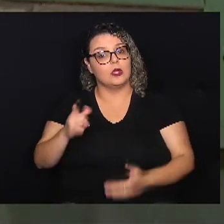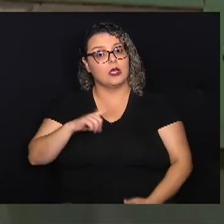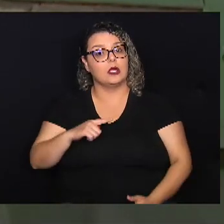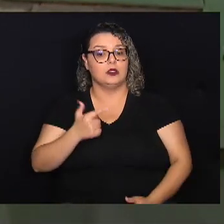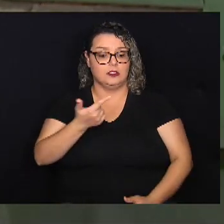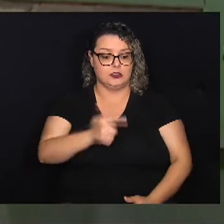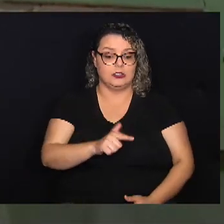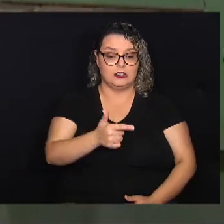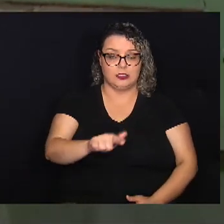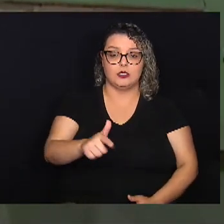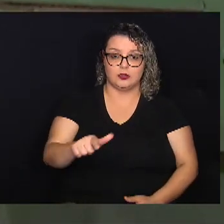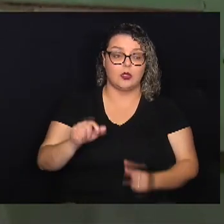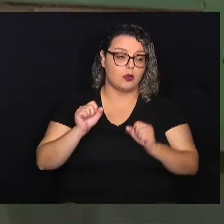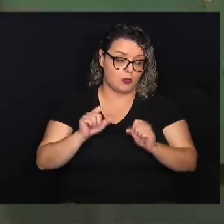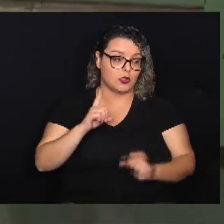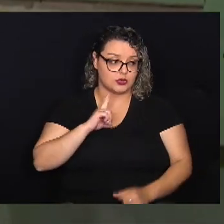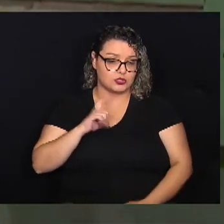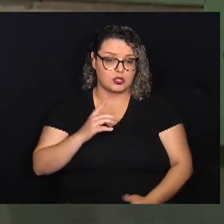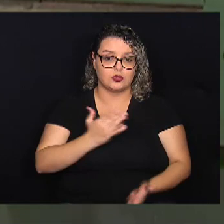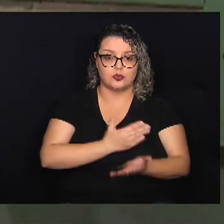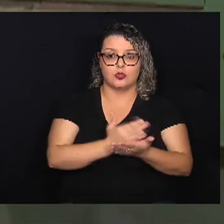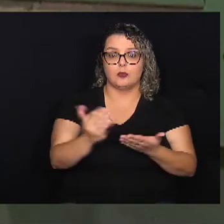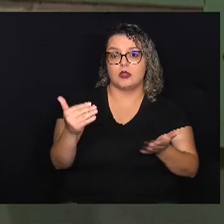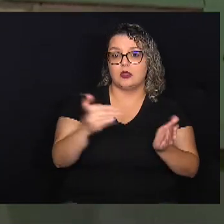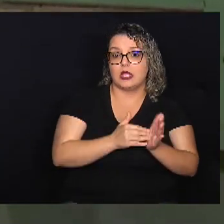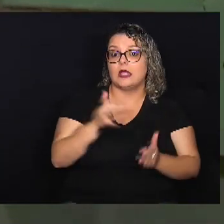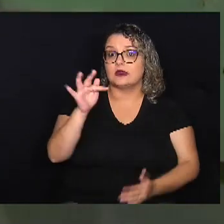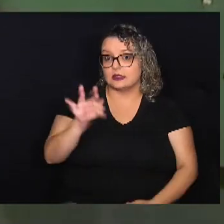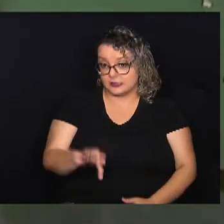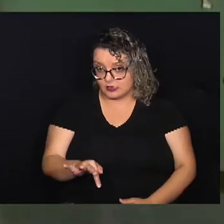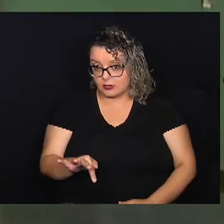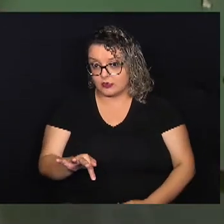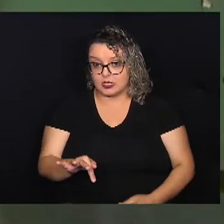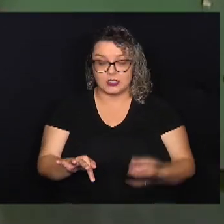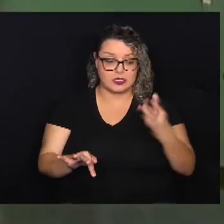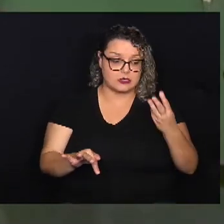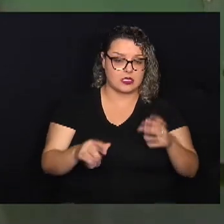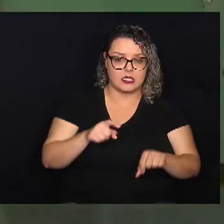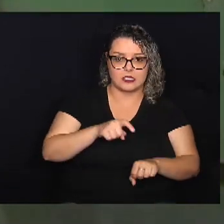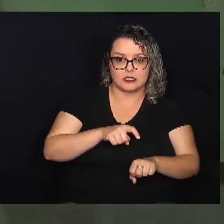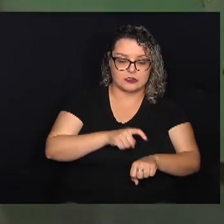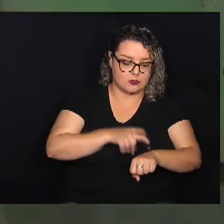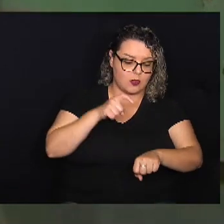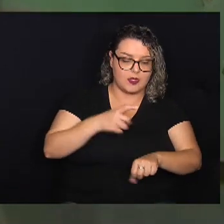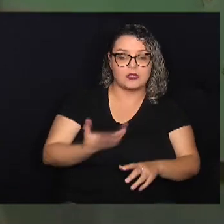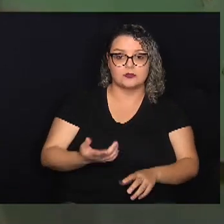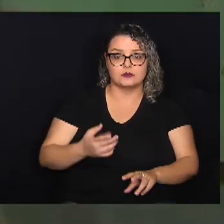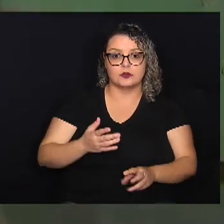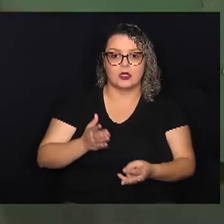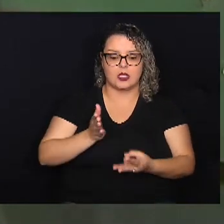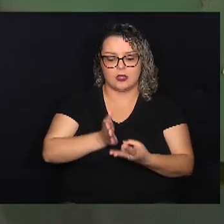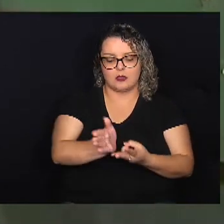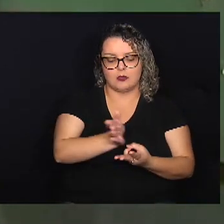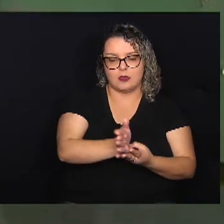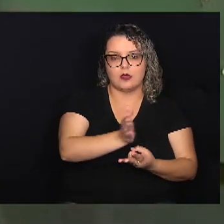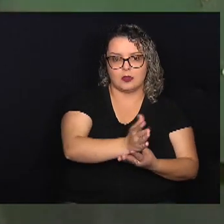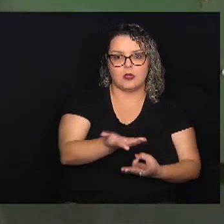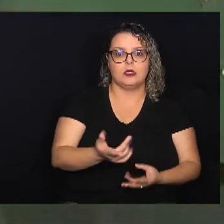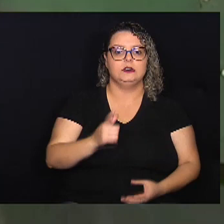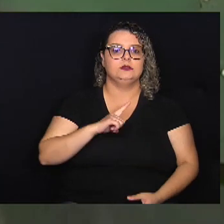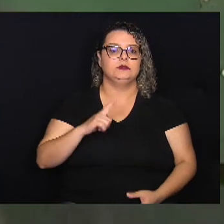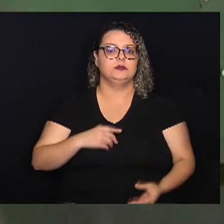né, e do começo até o fim, dividido em 3 atos, e aí entre cada ato tem um entreato com textos,